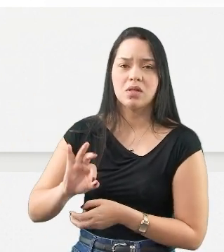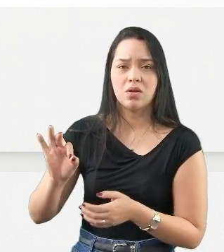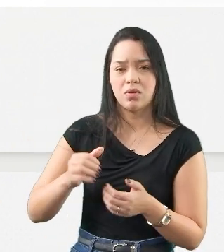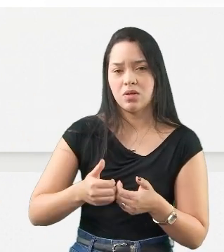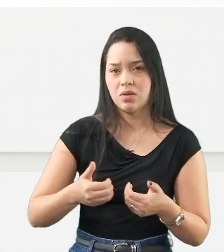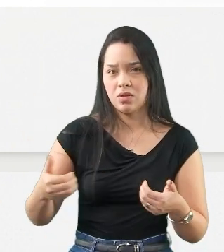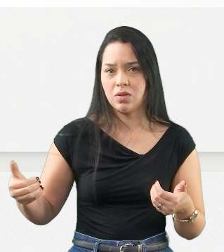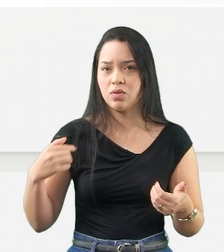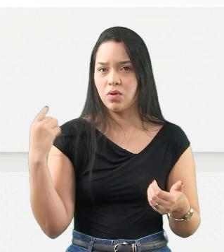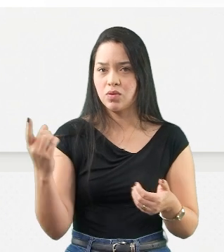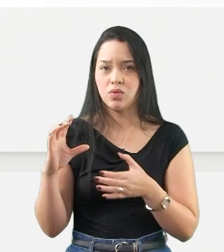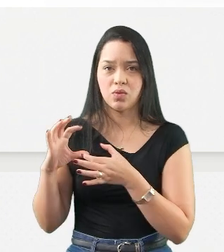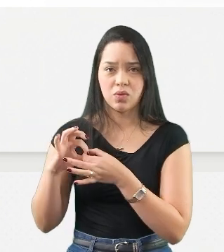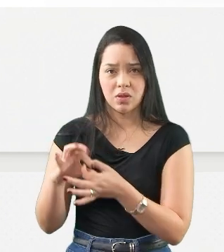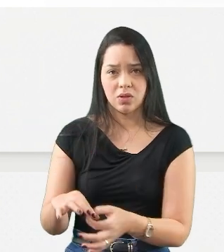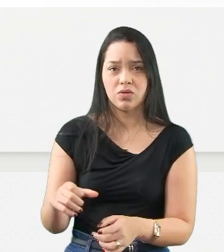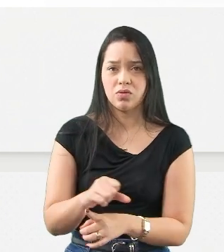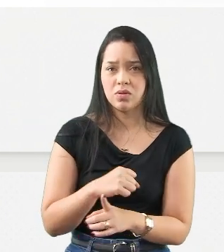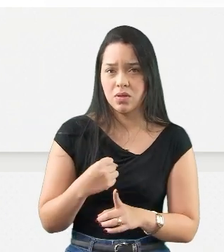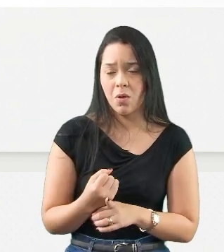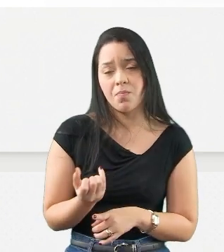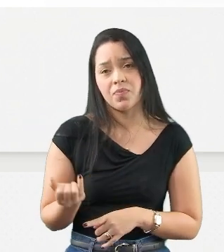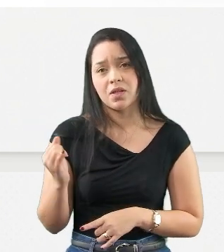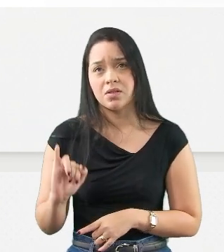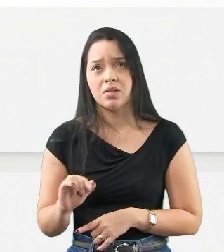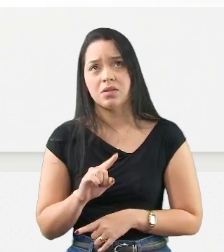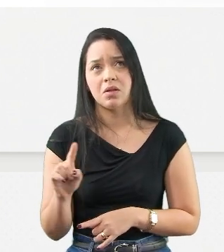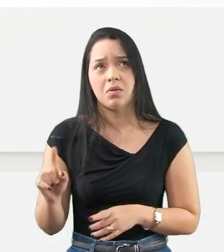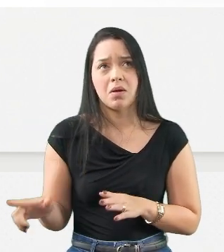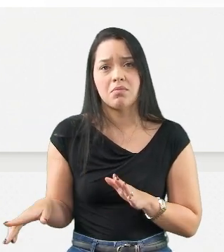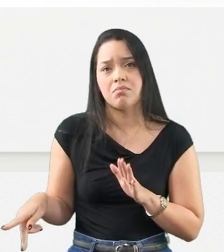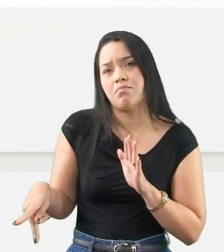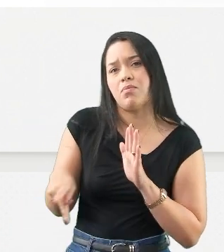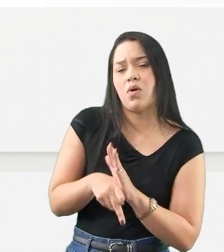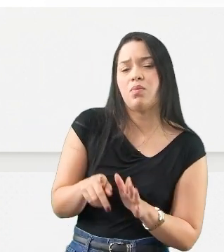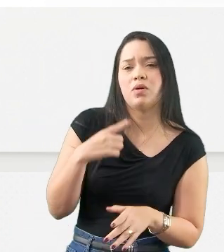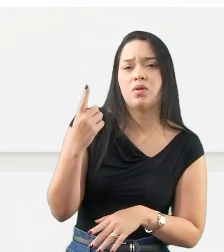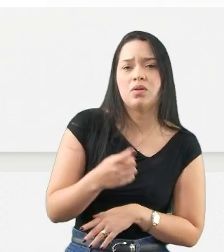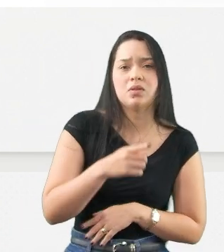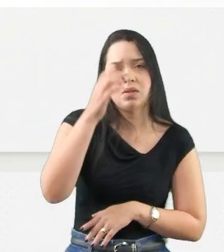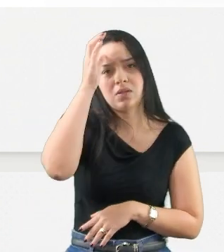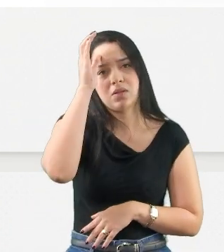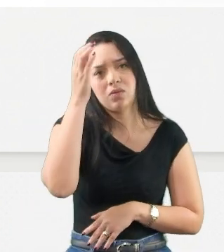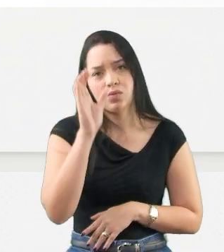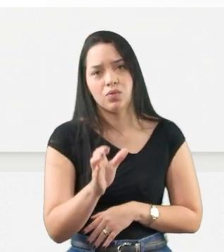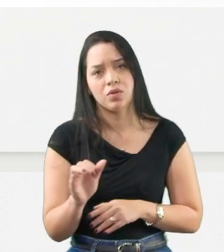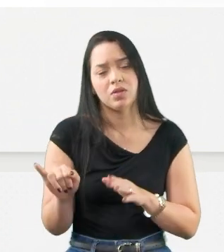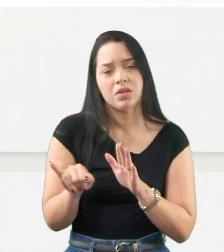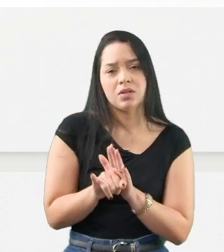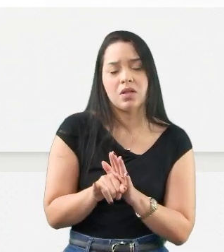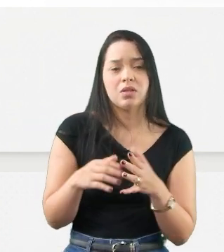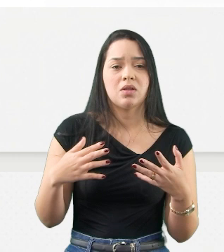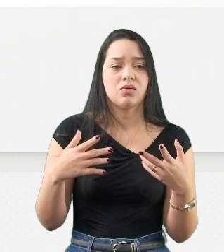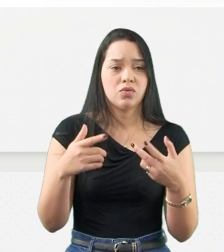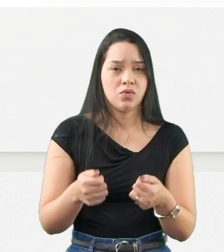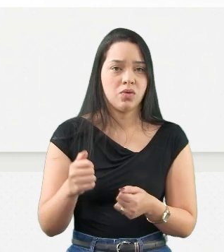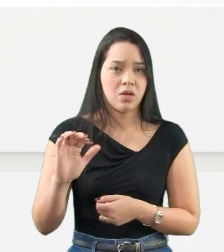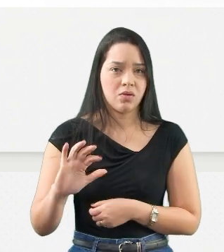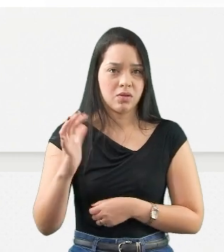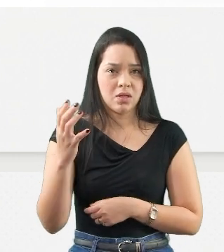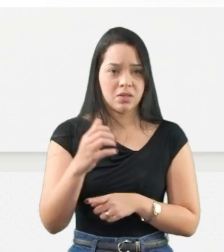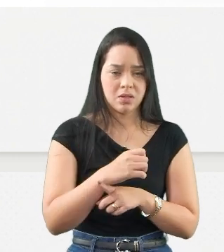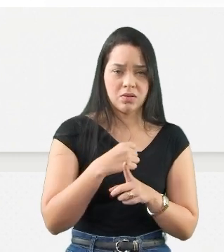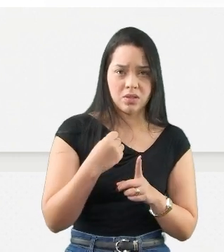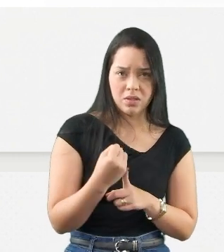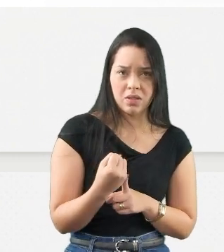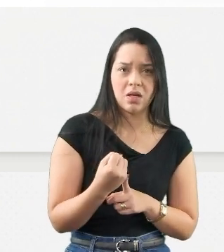do nosso contexto social. Se fosse, não faria parte da nossa identidade cultural, né? Então, tudo que acontece na